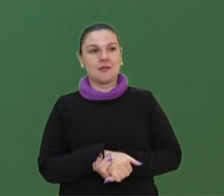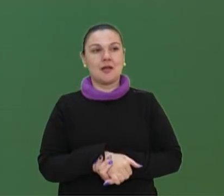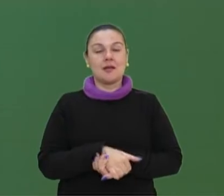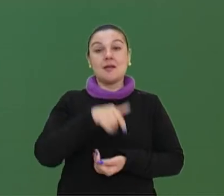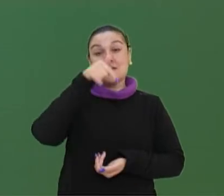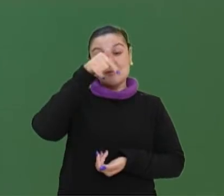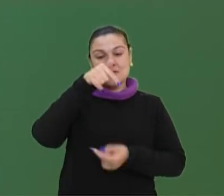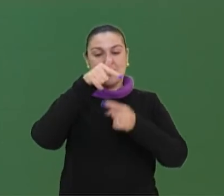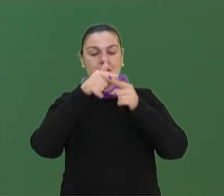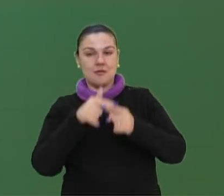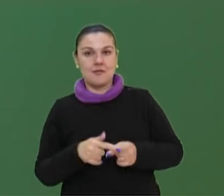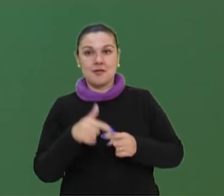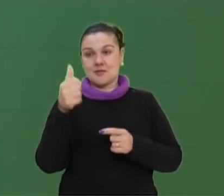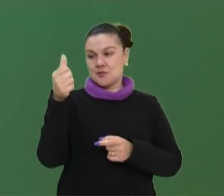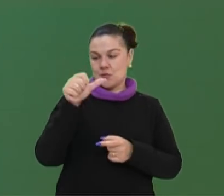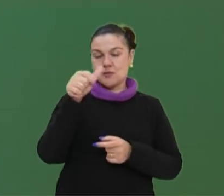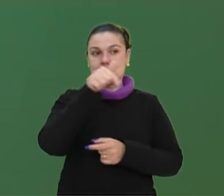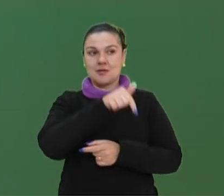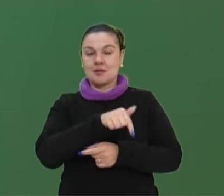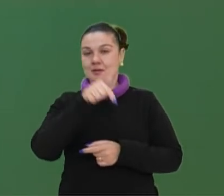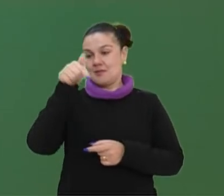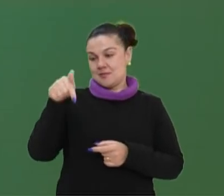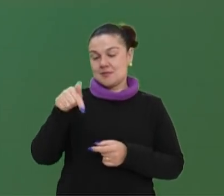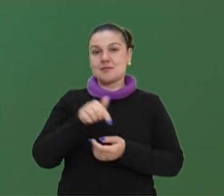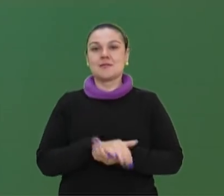E 7 vezes 11 dá